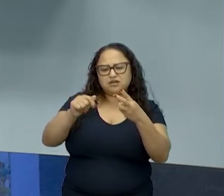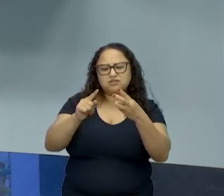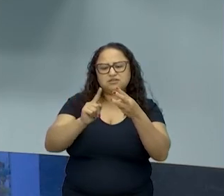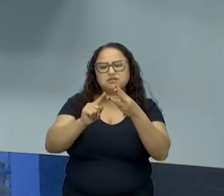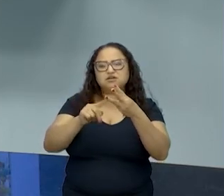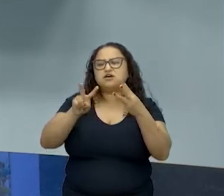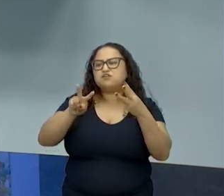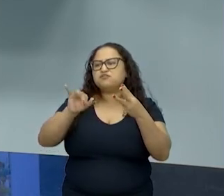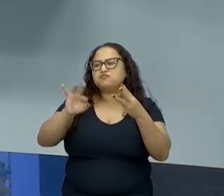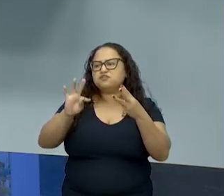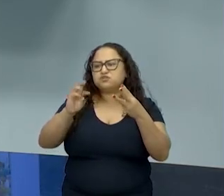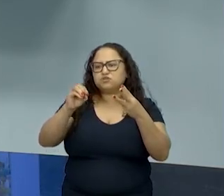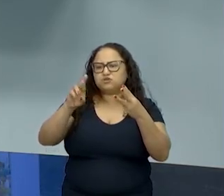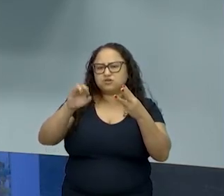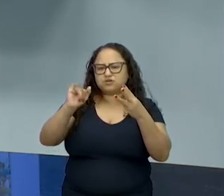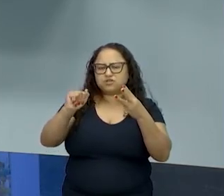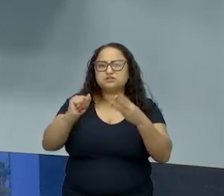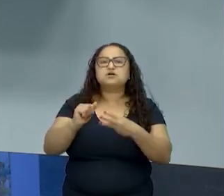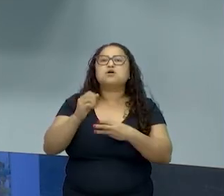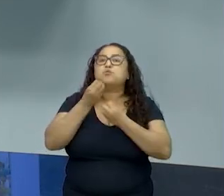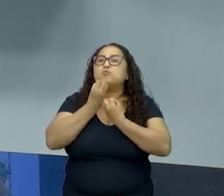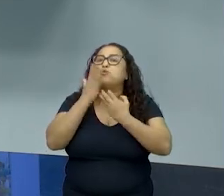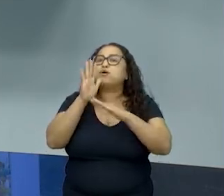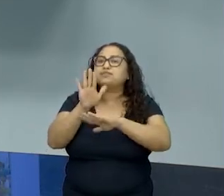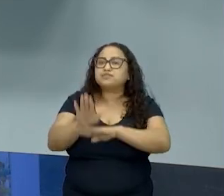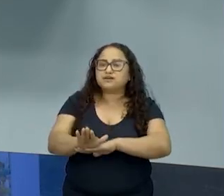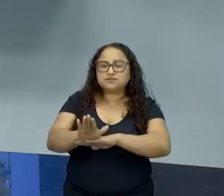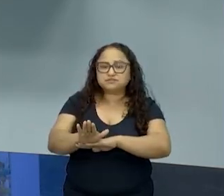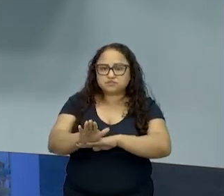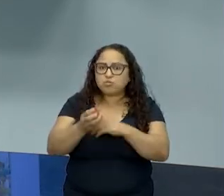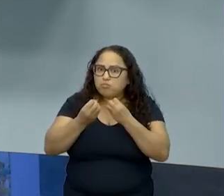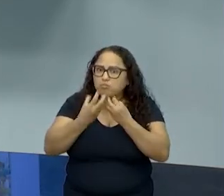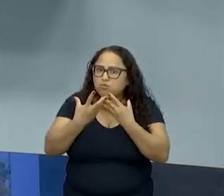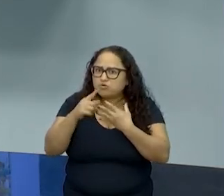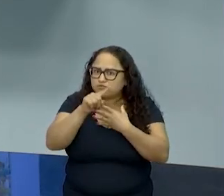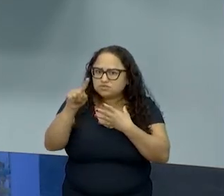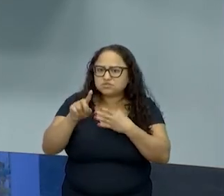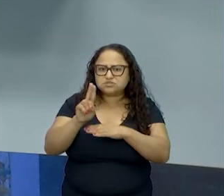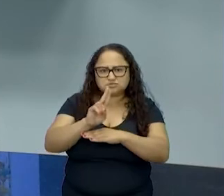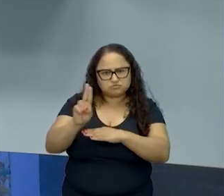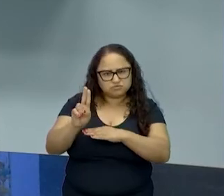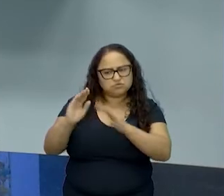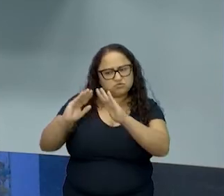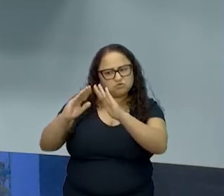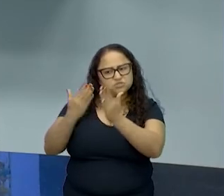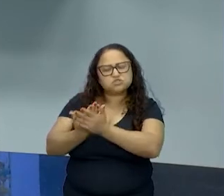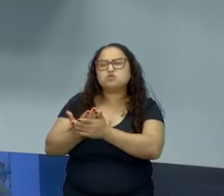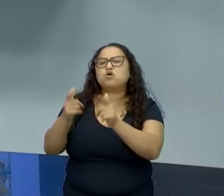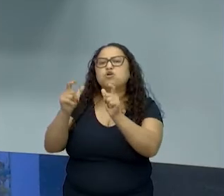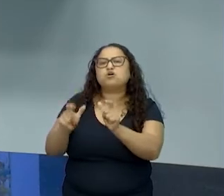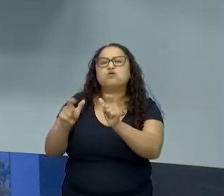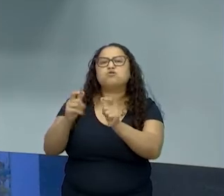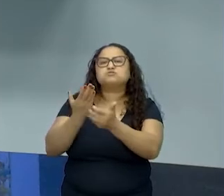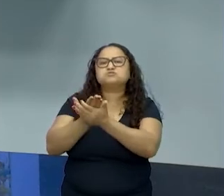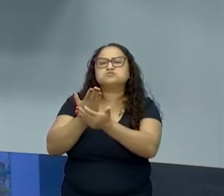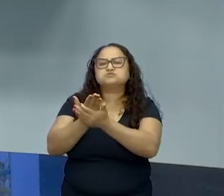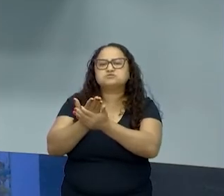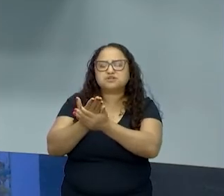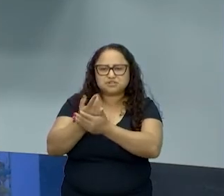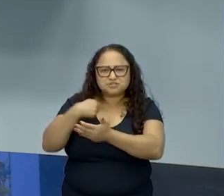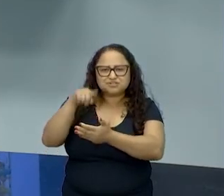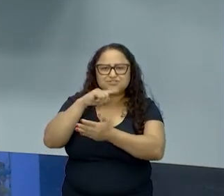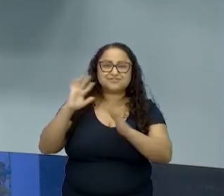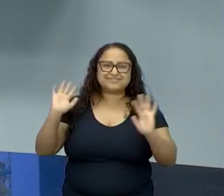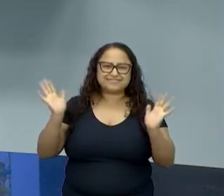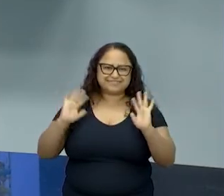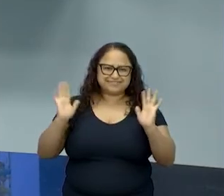Vitória, tá? Boa tarde para vocês. E é interessante também você escrever o nome da escola que vocês estudam, tá ok? Que daí a gente manda